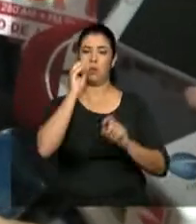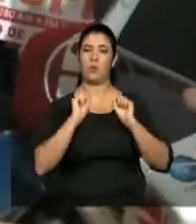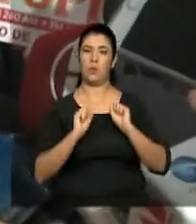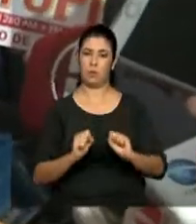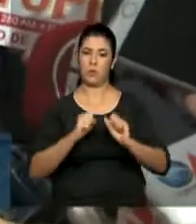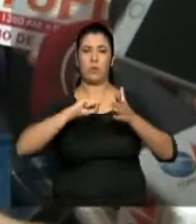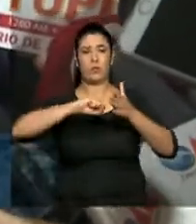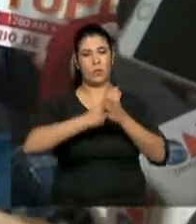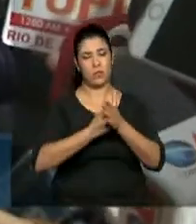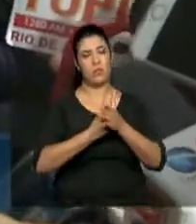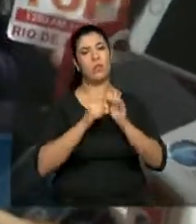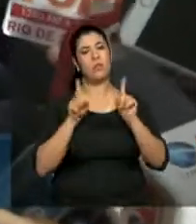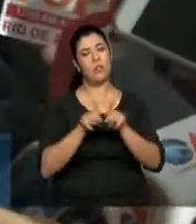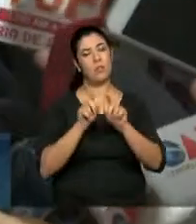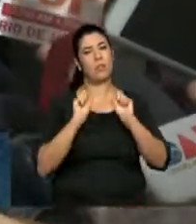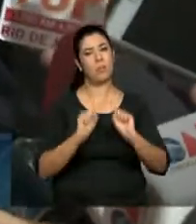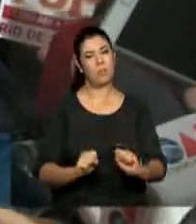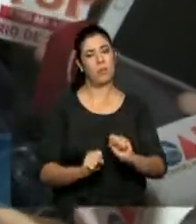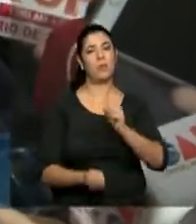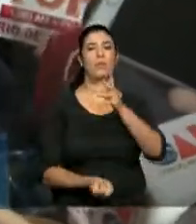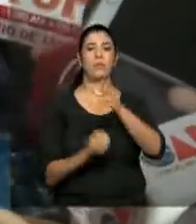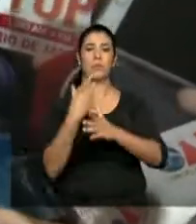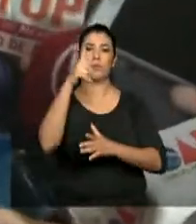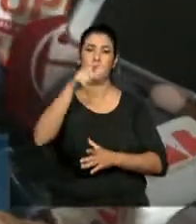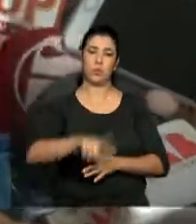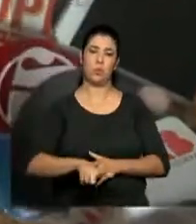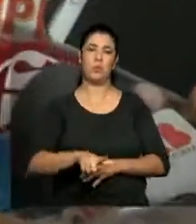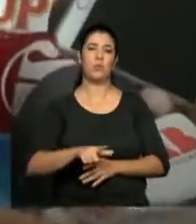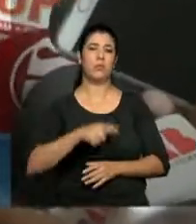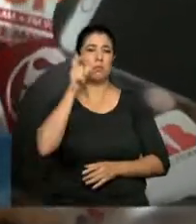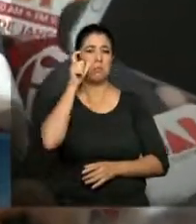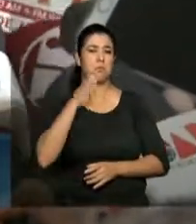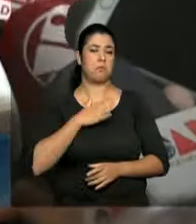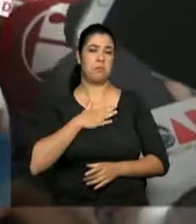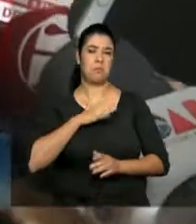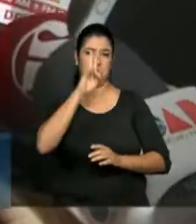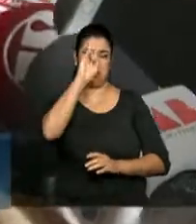fechá-lo e vai abri-lo quando for do seu interesse.